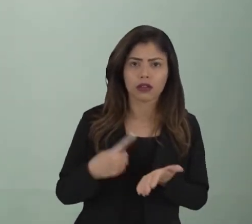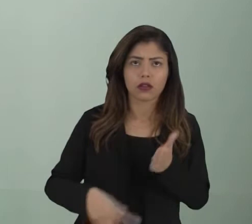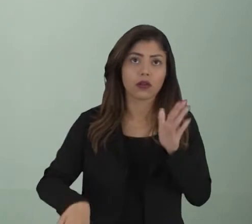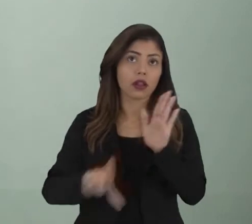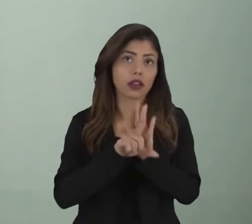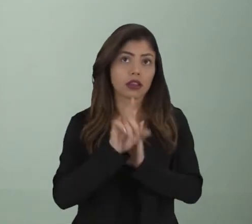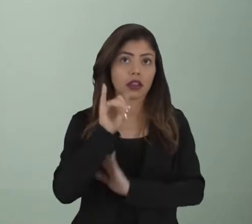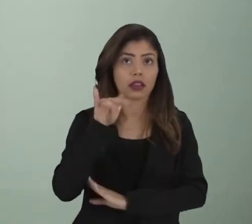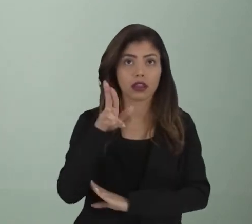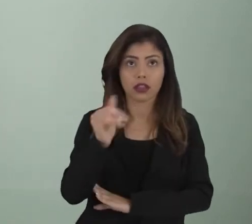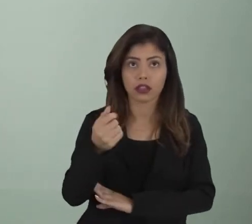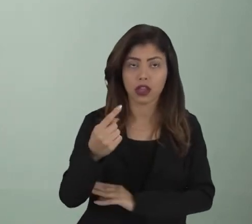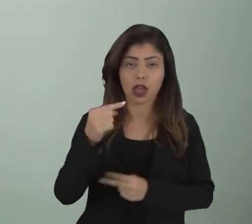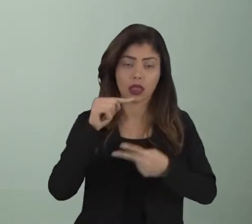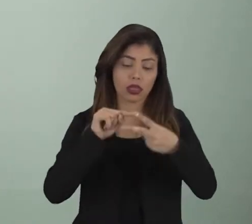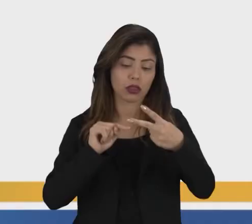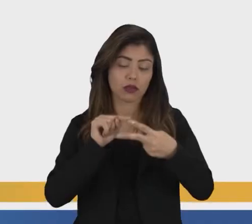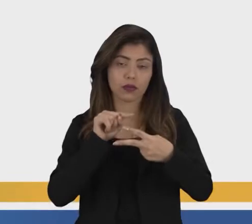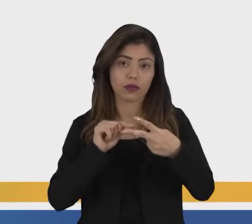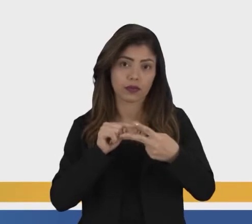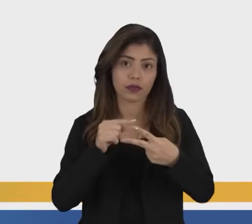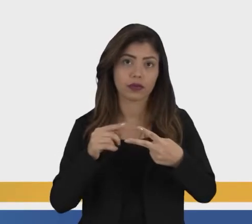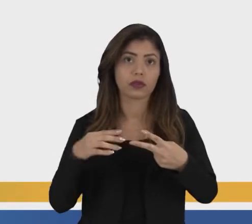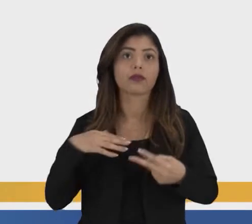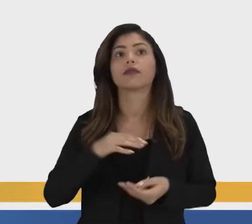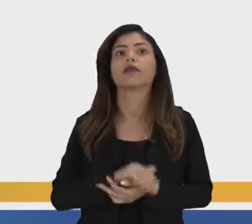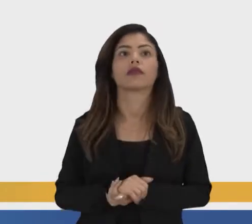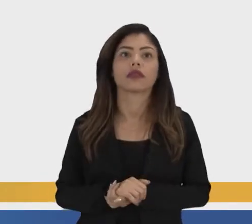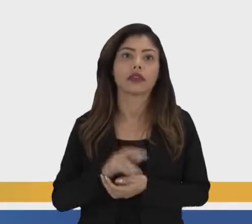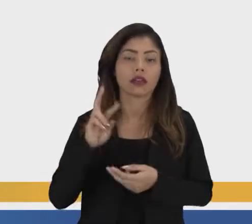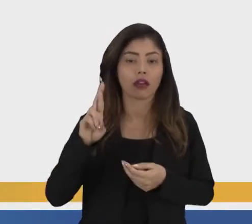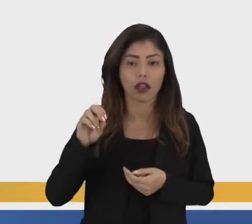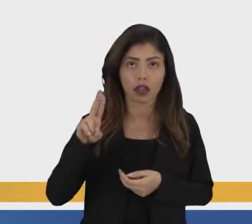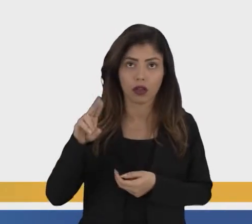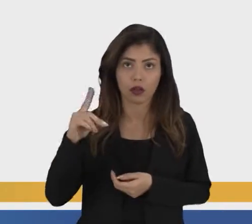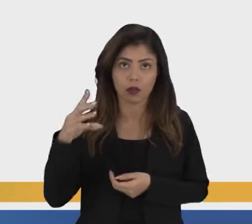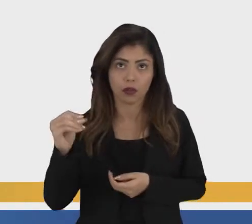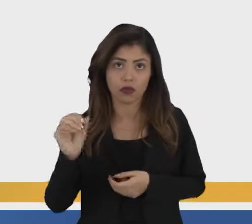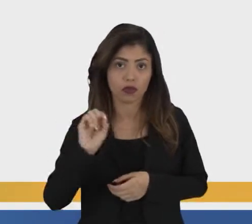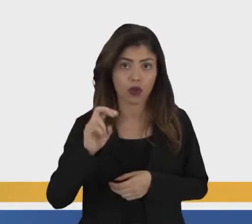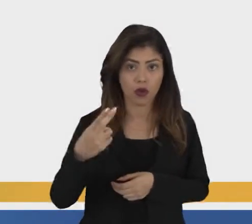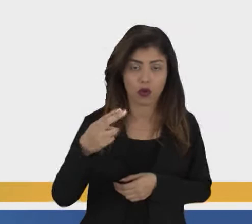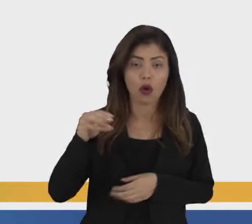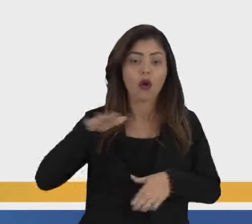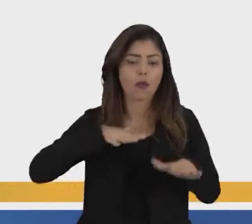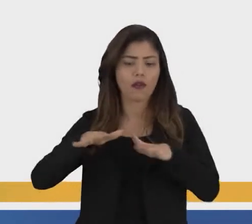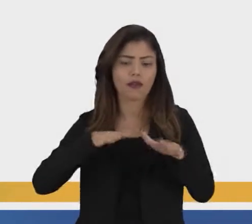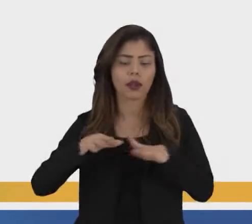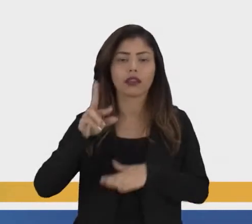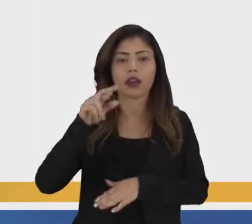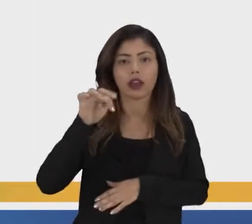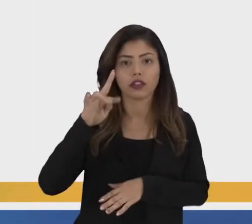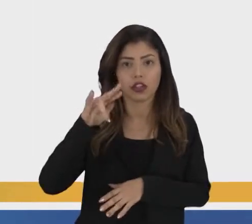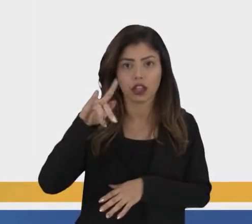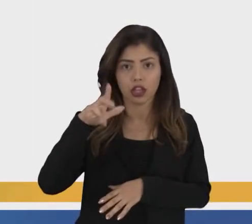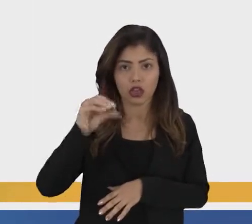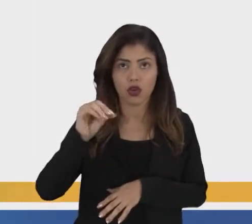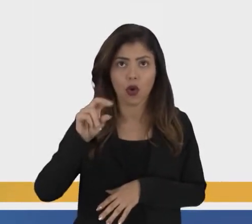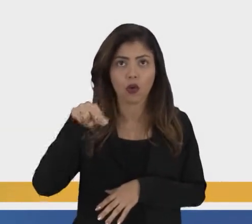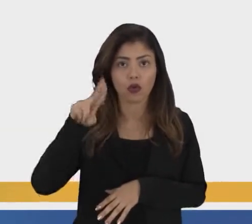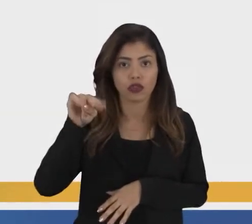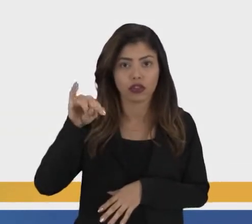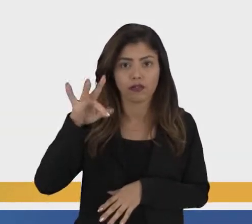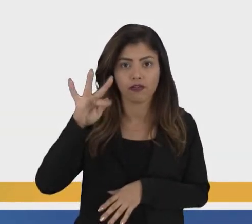Então, de acordo com a lei da inércia, nós temos duas condições de equilíbrio: o repouso ou o movimento